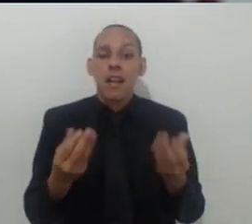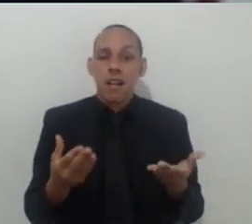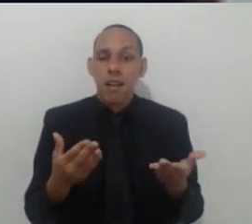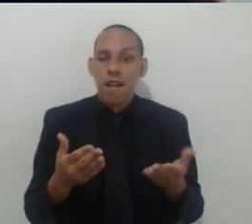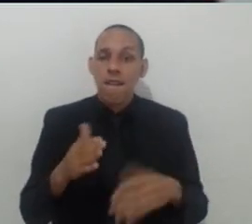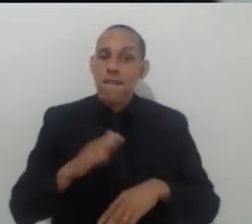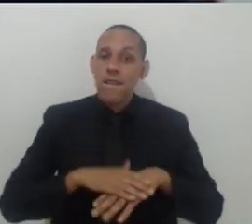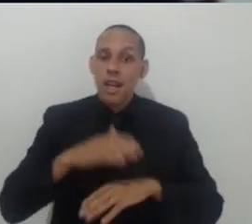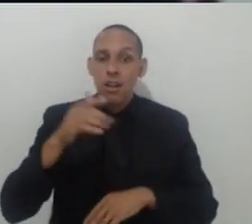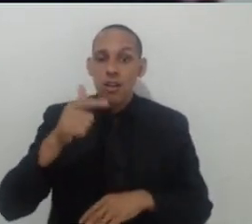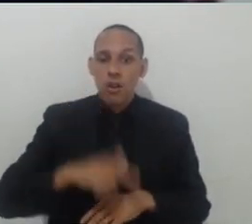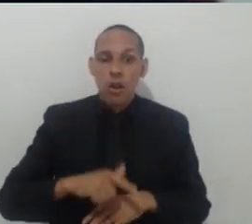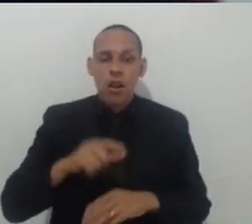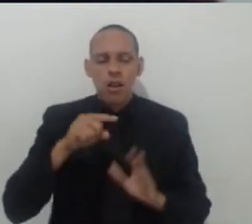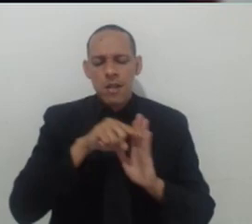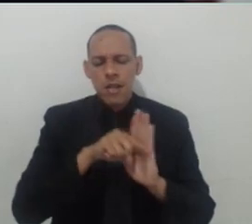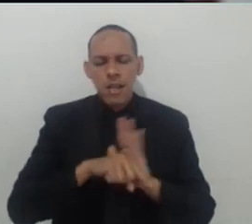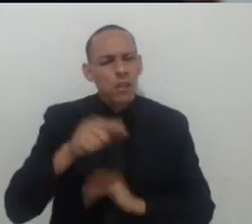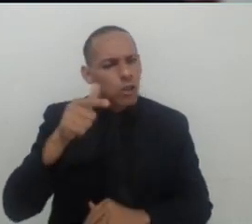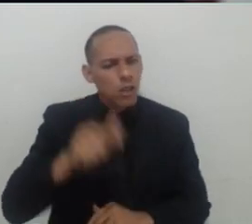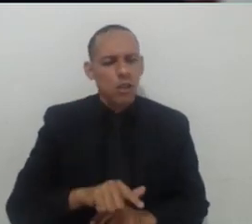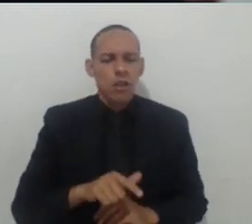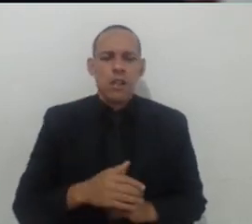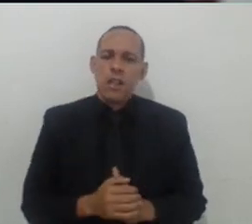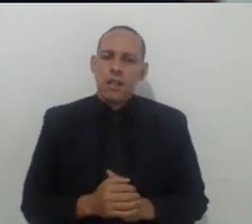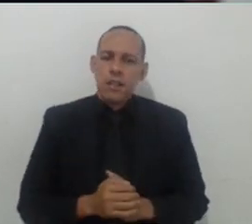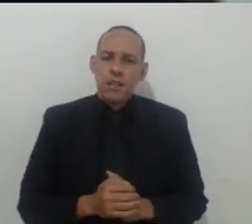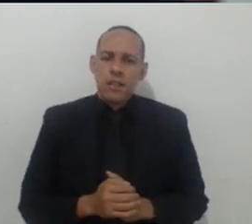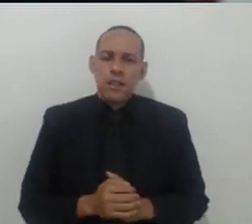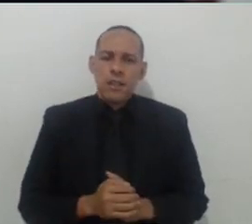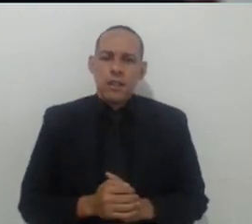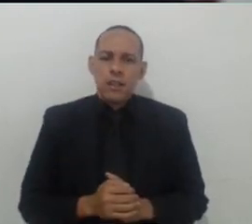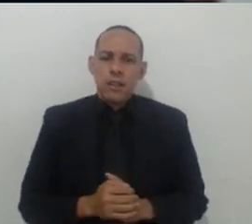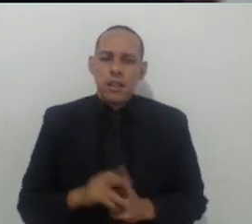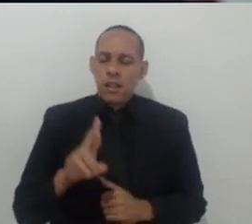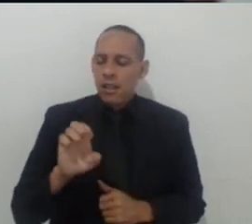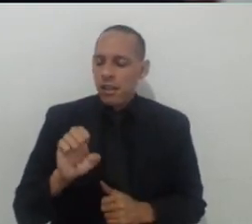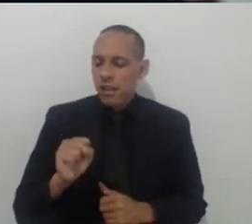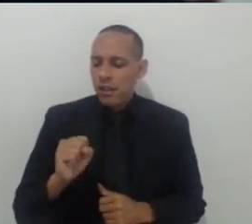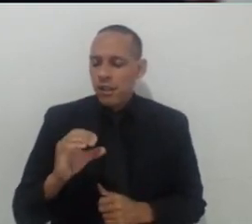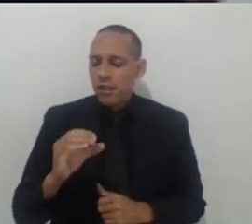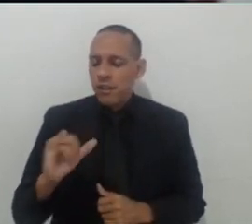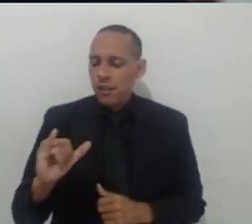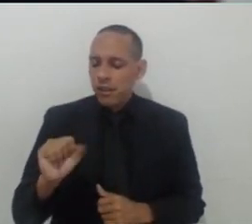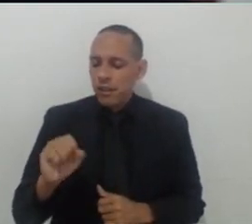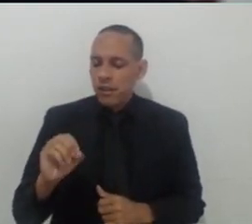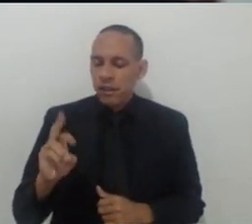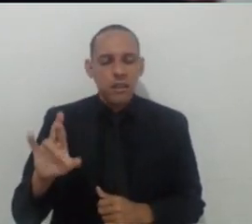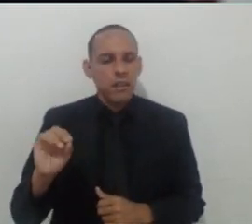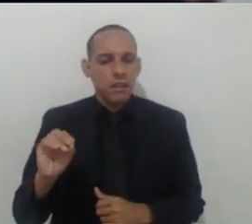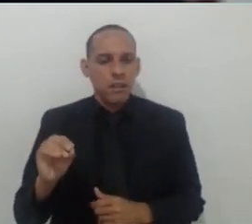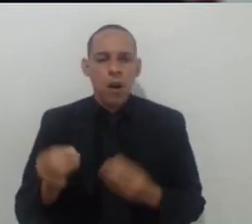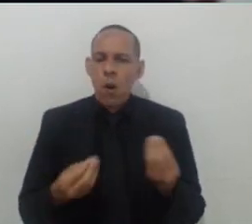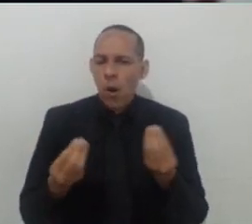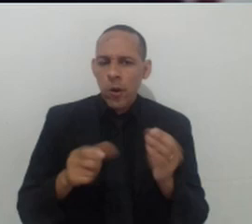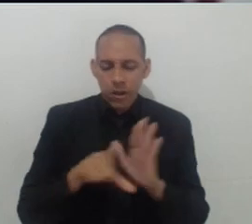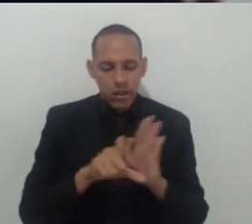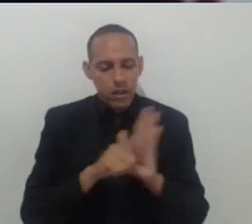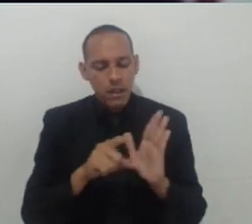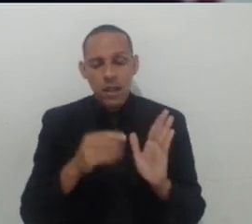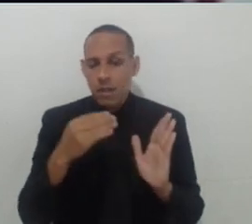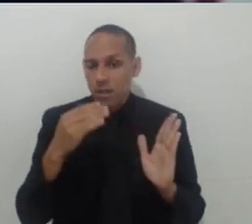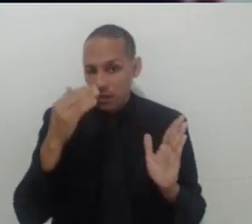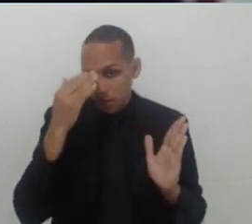se reexamine o sentido rescisório, naturalmente com as exigências da lei,